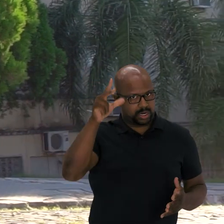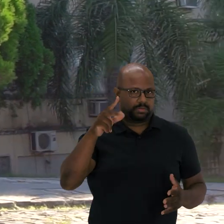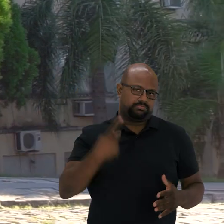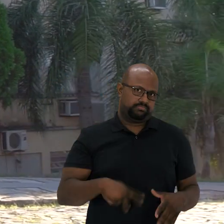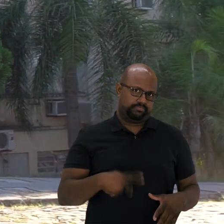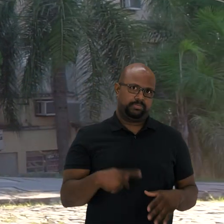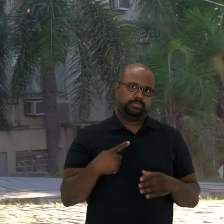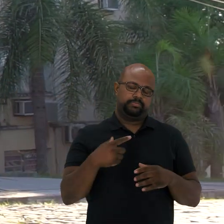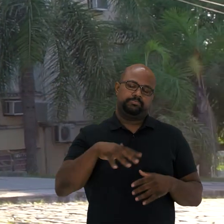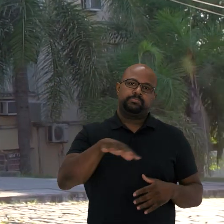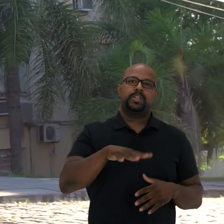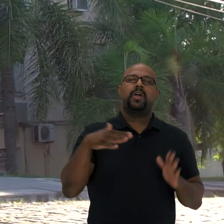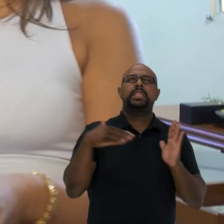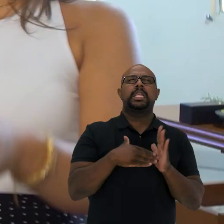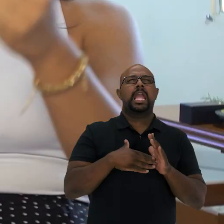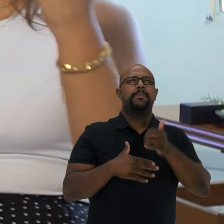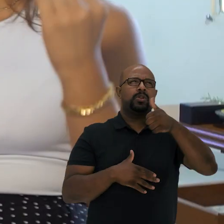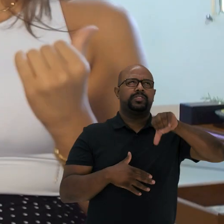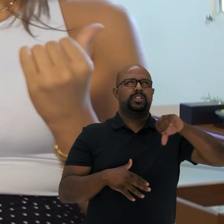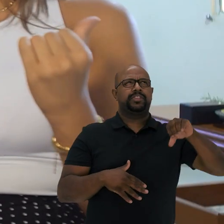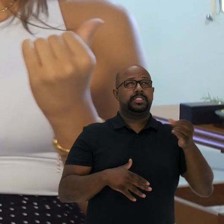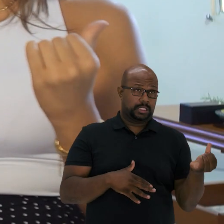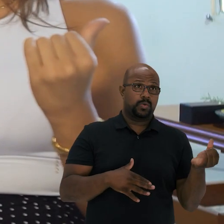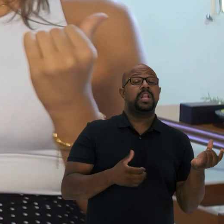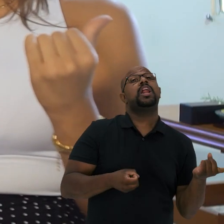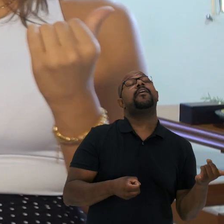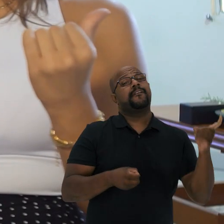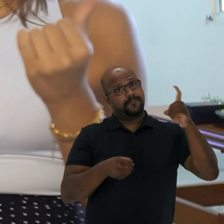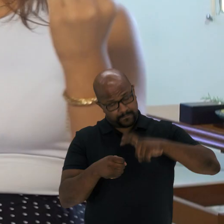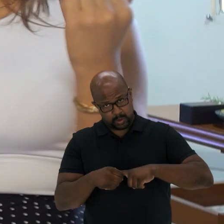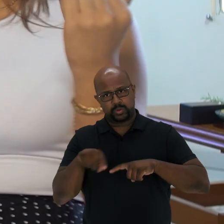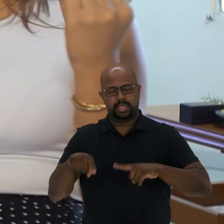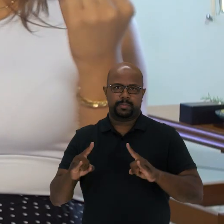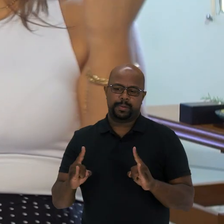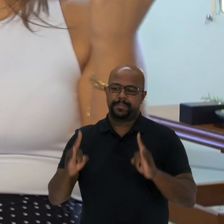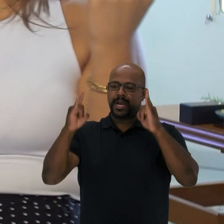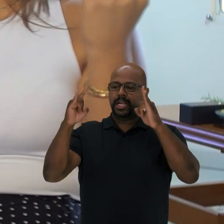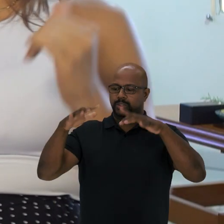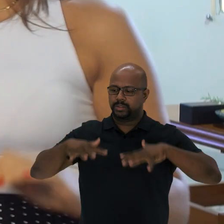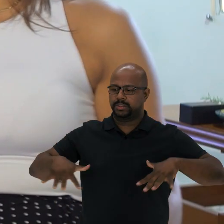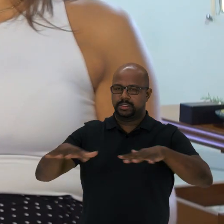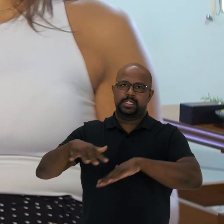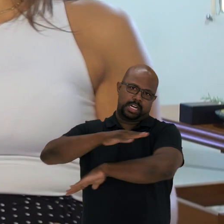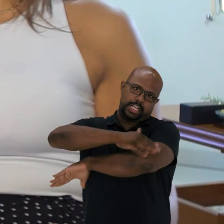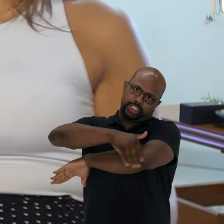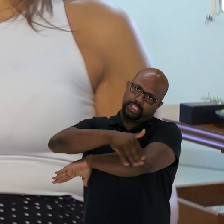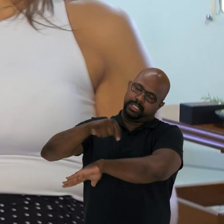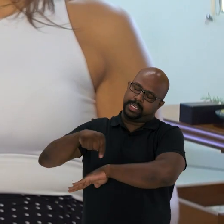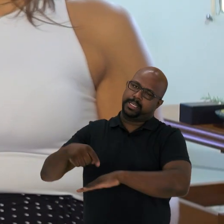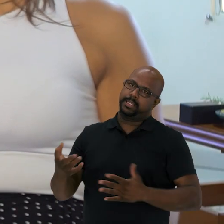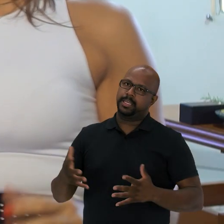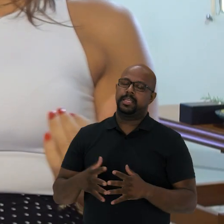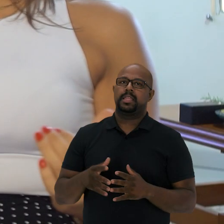Municipal. E ele ficou lá até 96, quando ele retornou aqui para o prédio, né, da